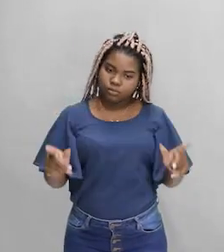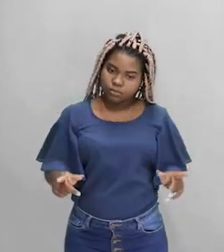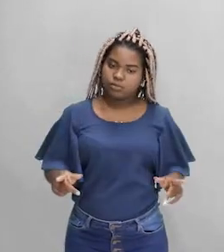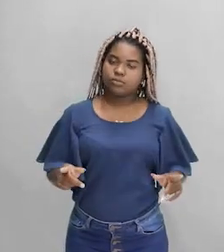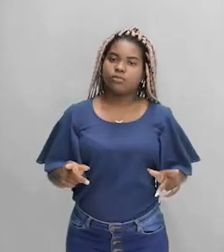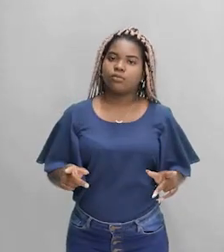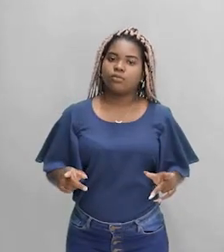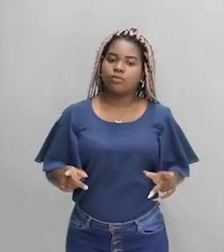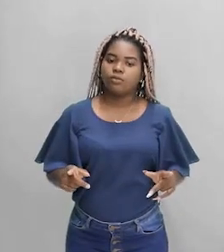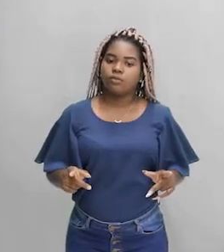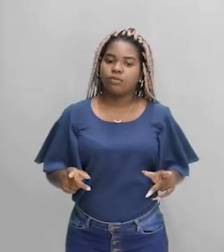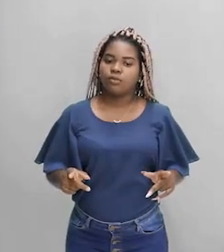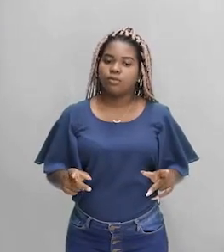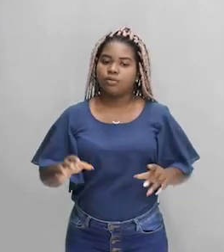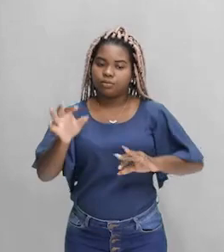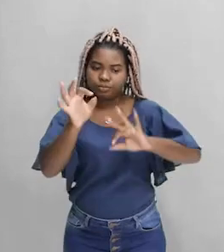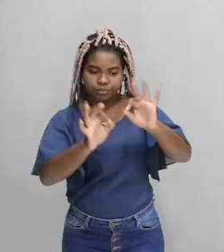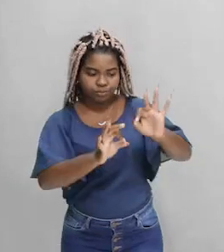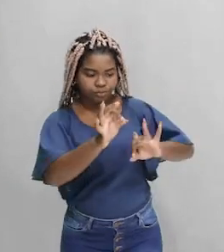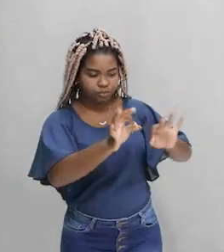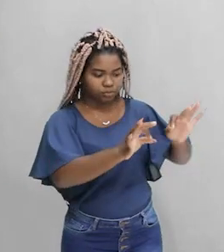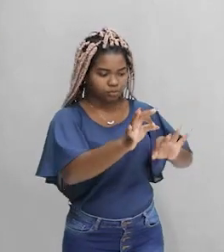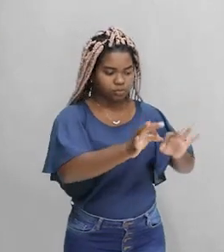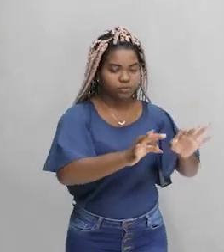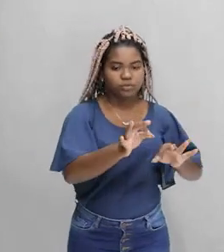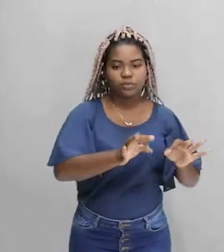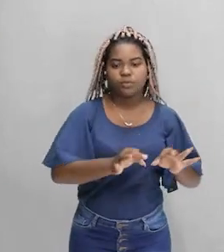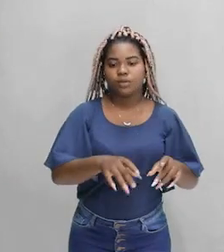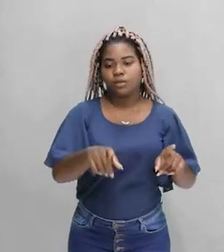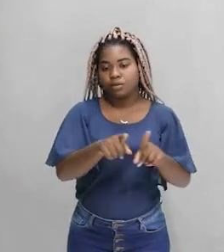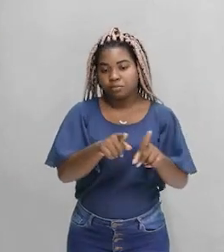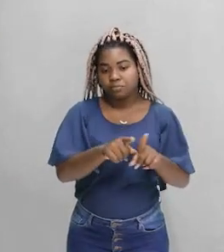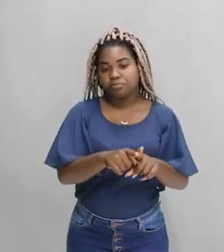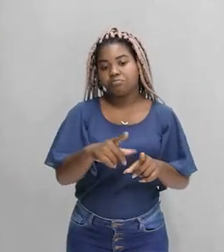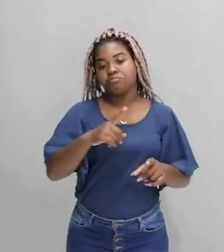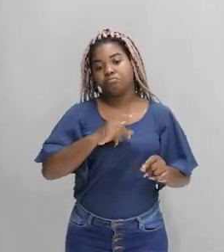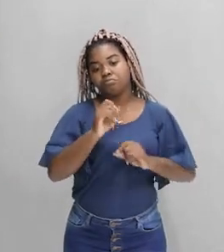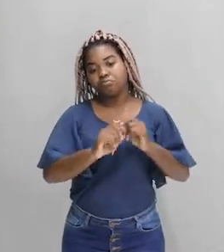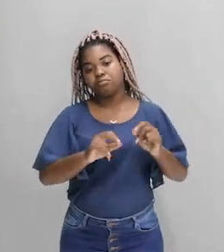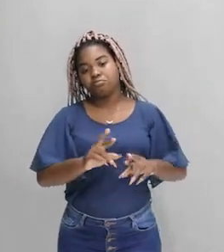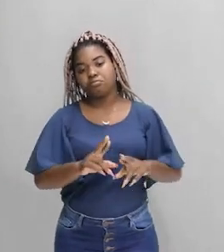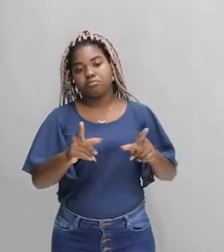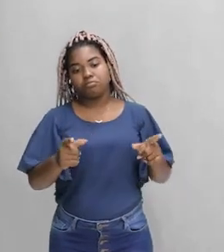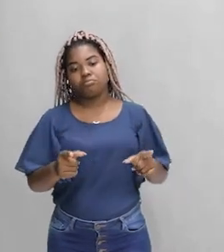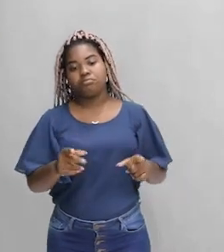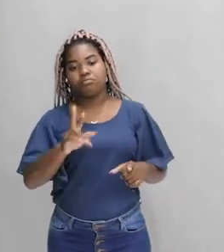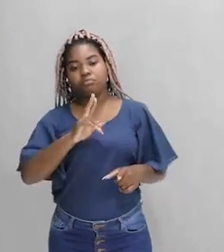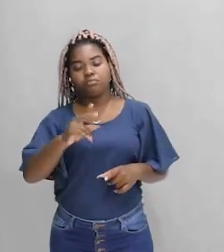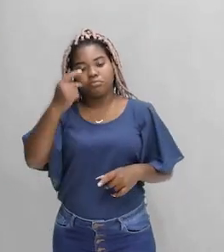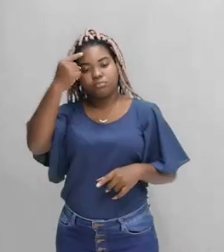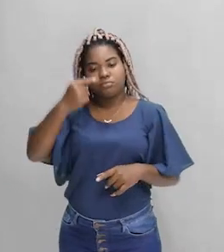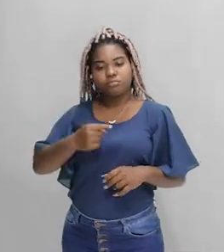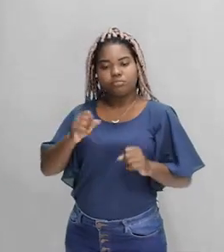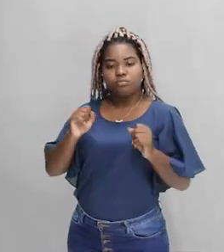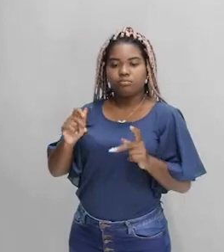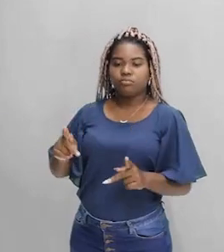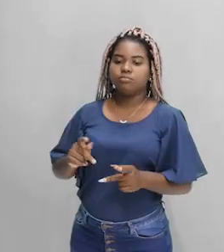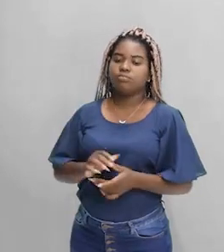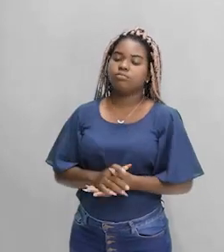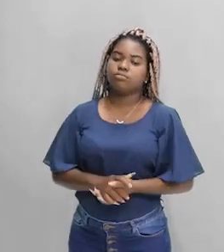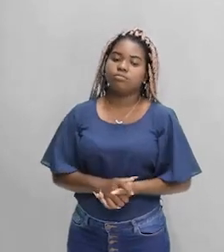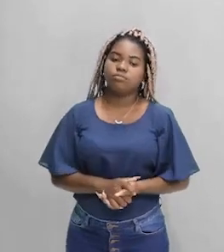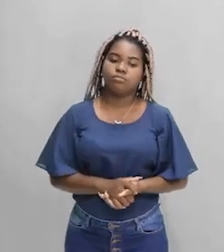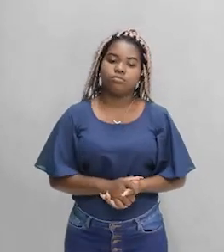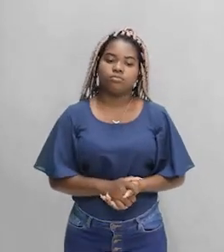função, você for calcular as imagens, você também vai ter imagens distintas. Então, elementos distintos geram imagens